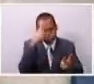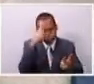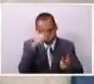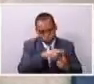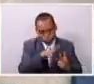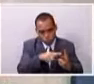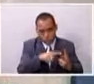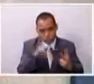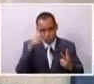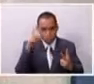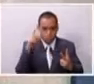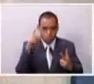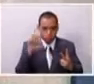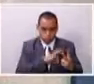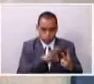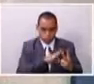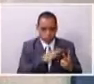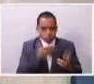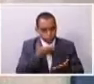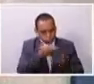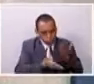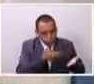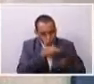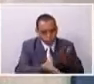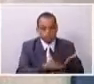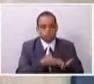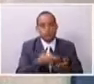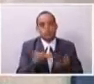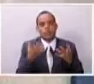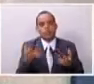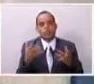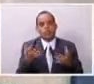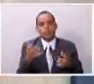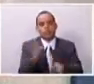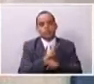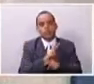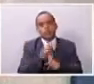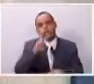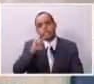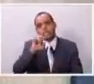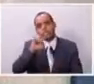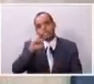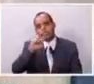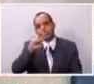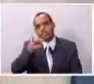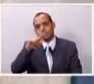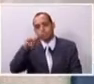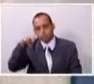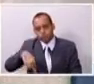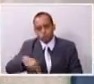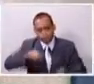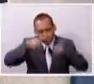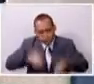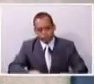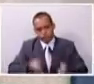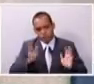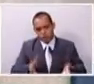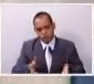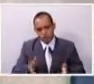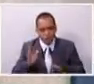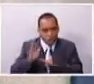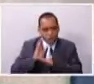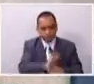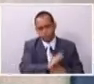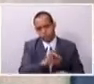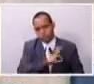a toda a Guarda Civil de São Paulo, e eu peço ao inspetor Gilson Menezes que seja forte nessa hora, que defenda os